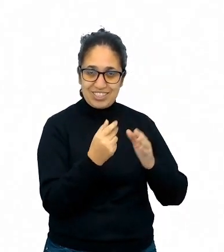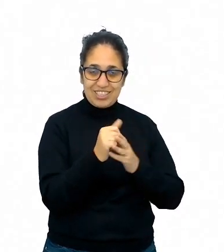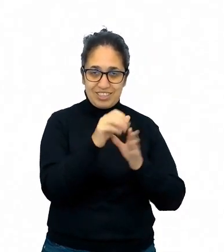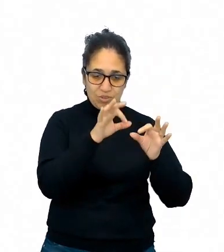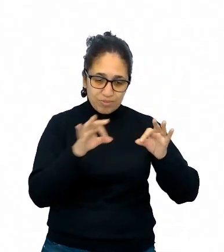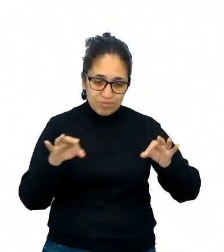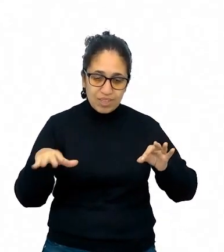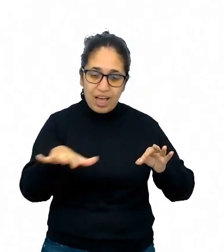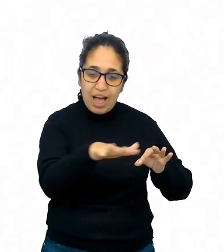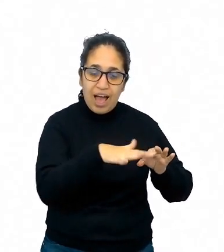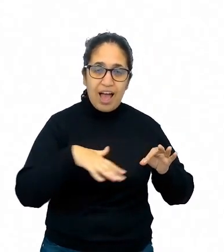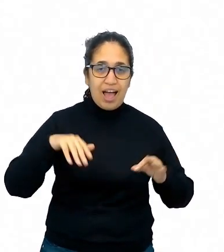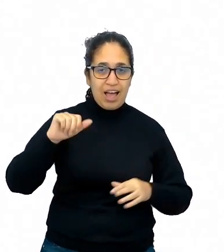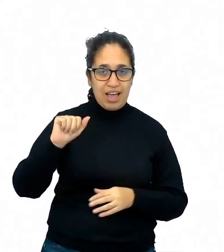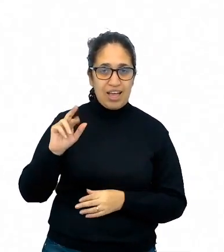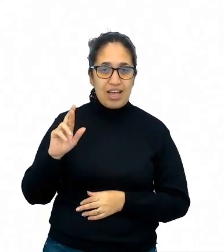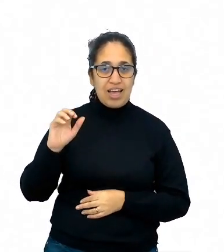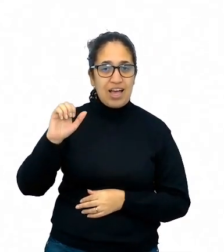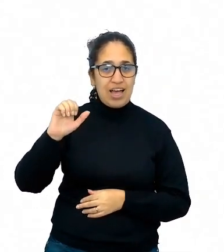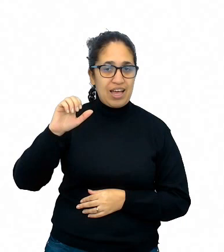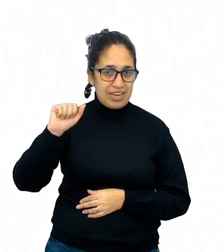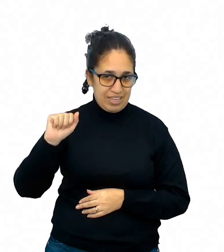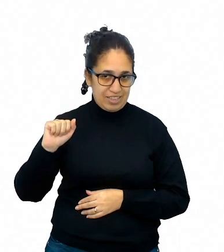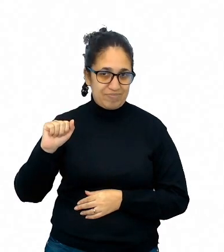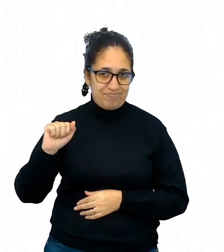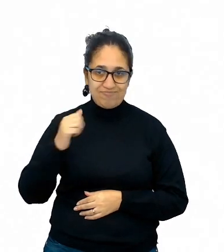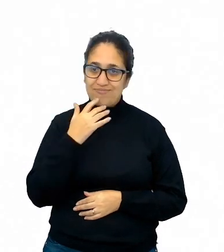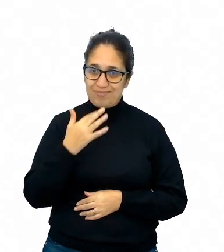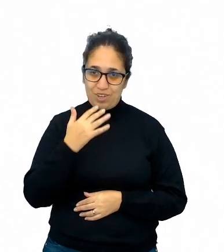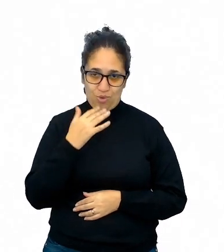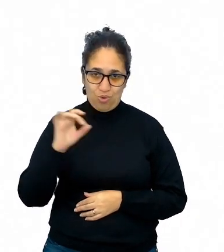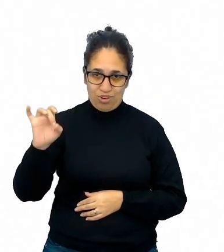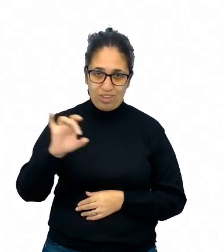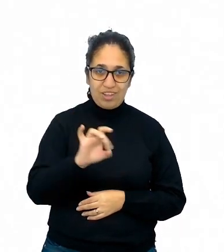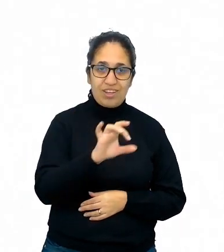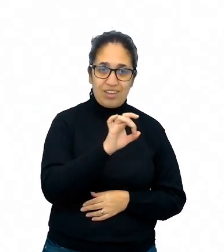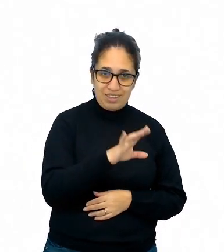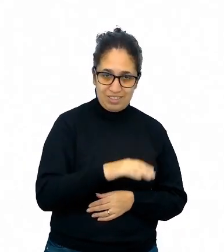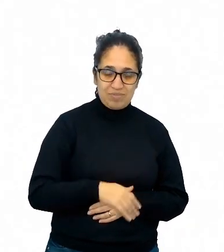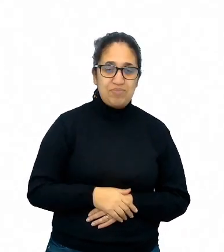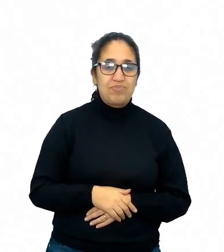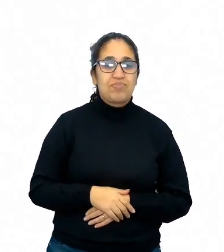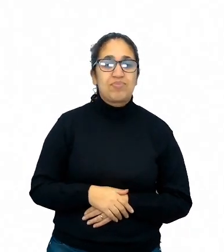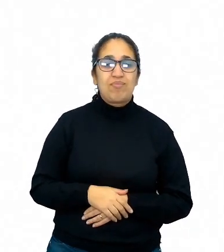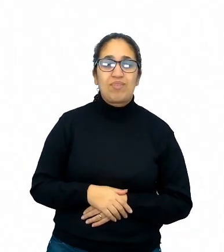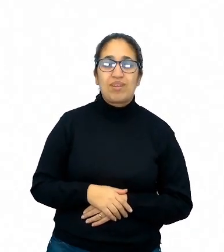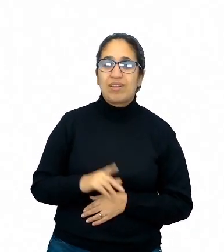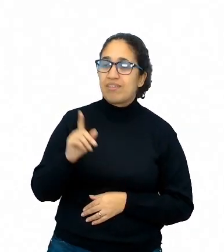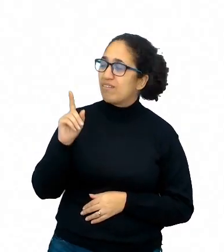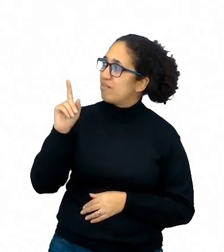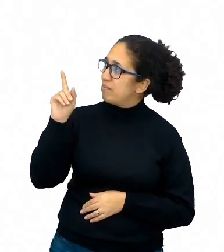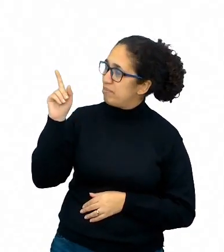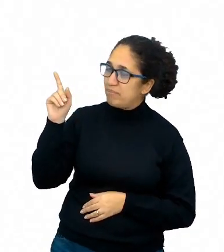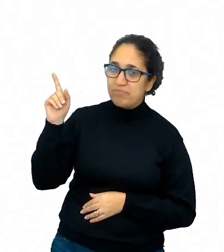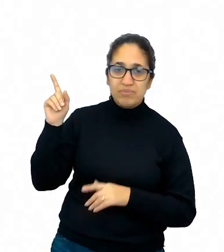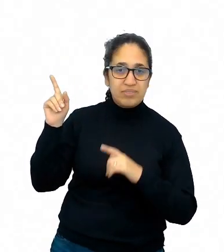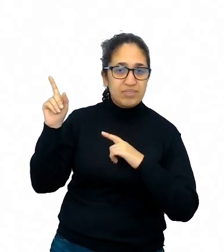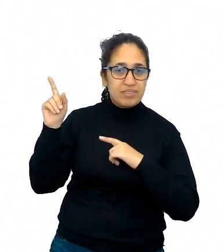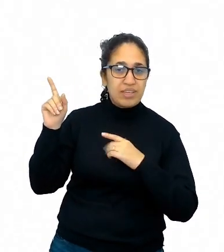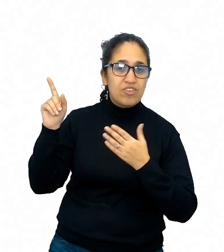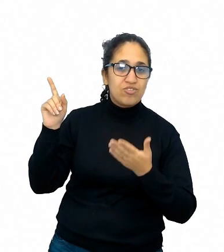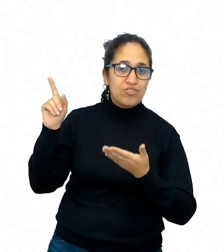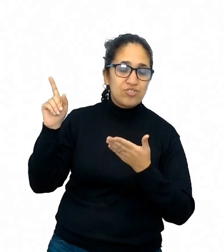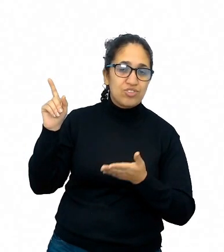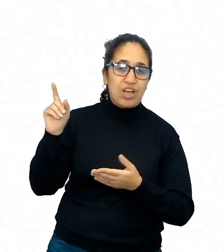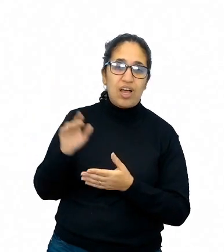área, né, de cada cor que será usado, tá? E aí tem até algo aí de um